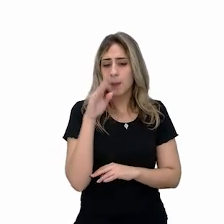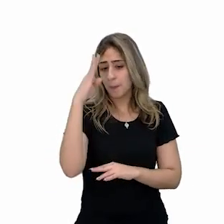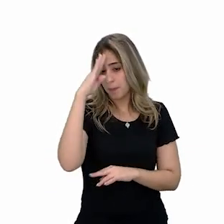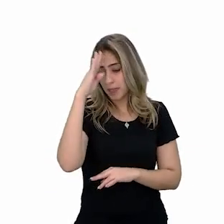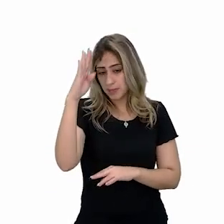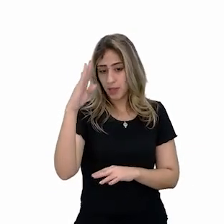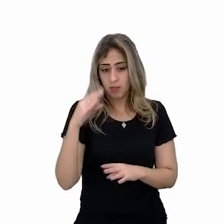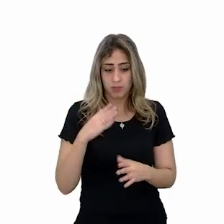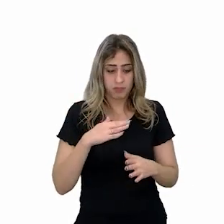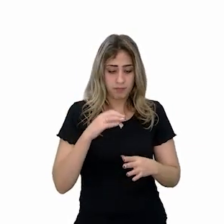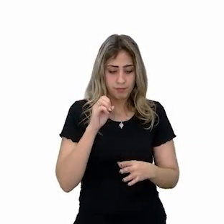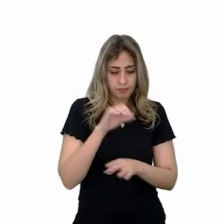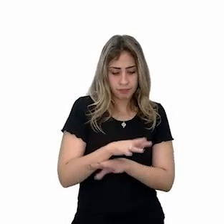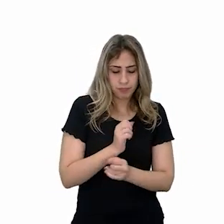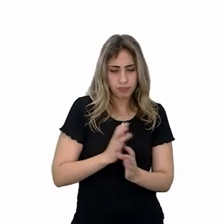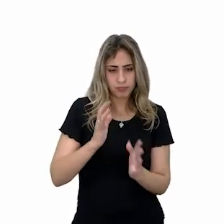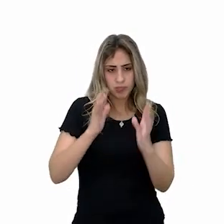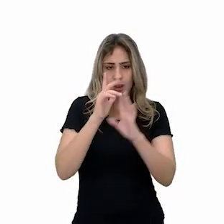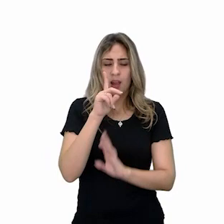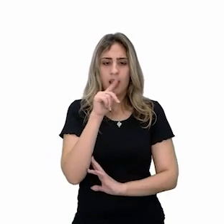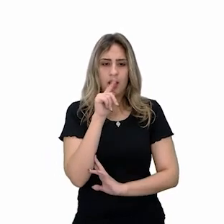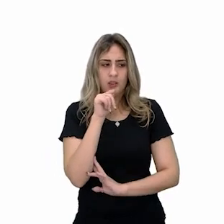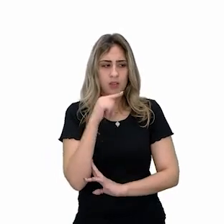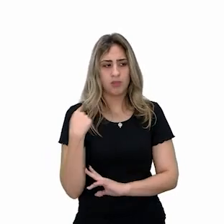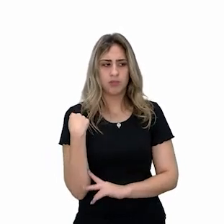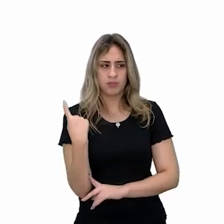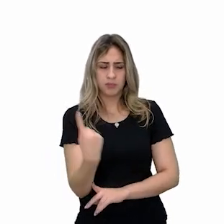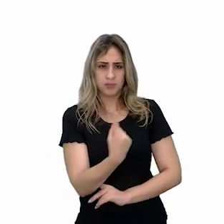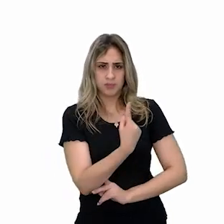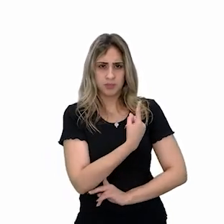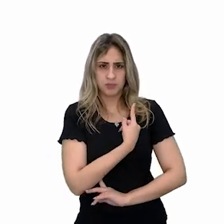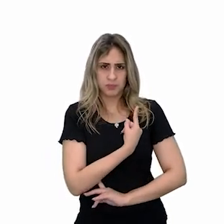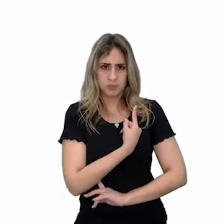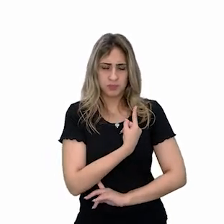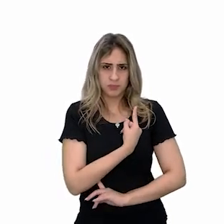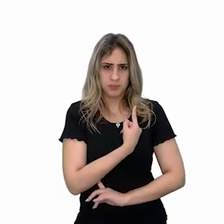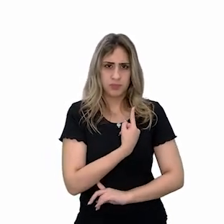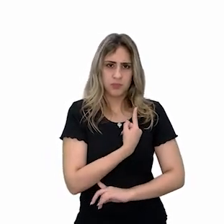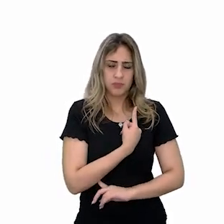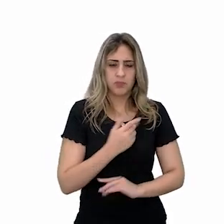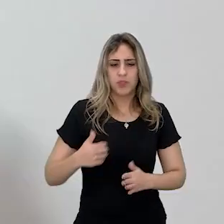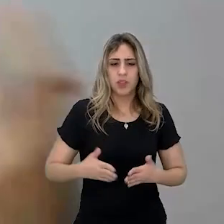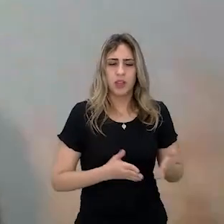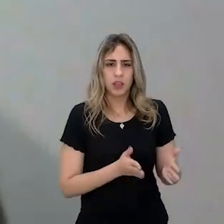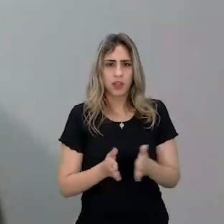principais poluentes que nós temos aí nos nossos